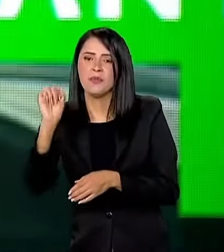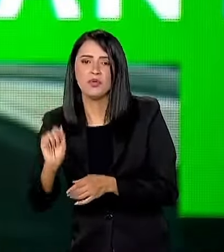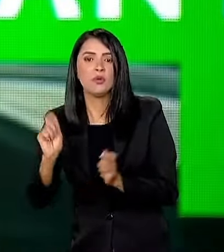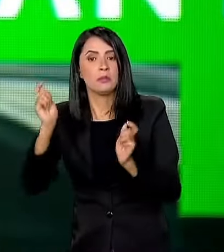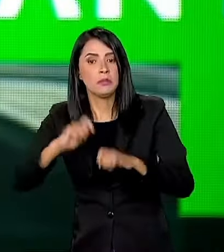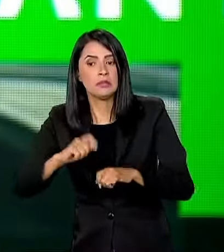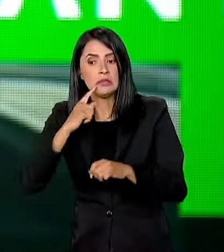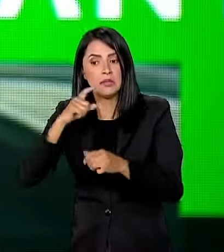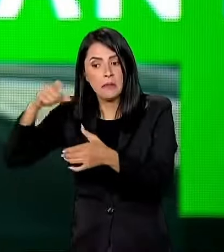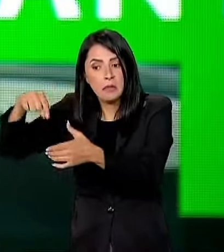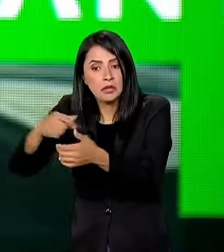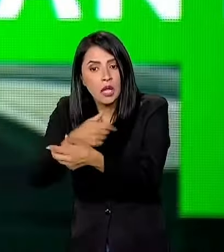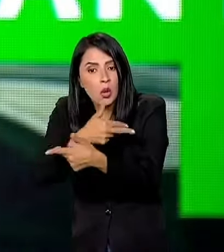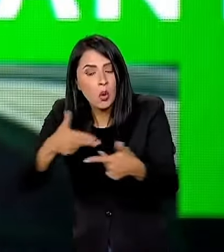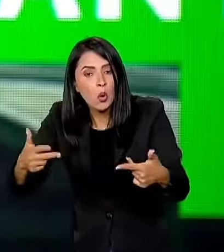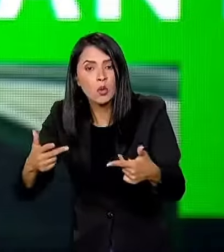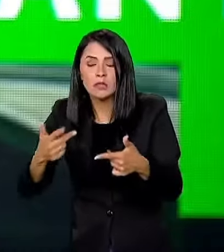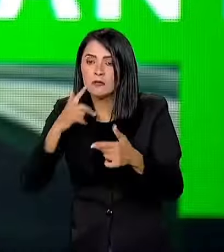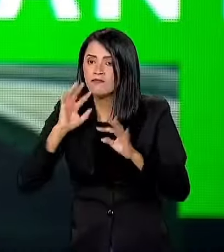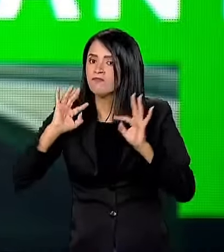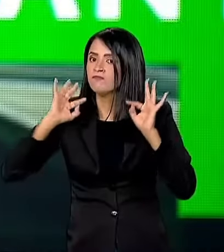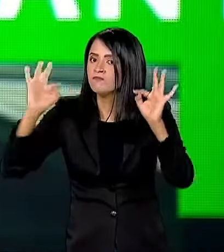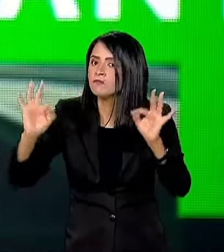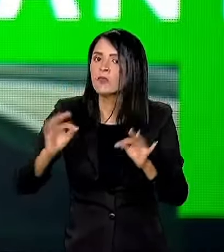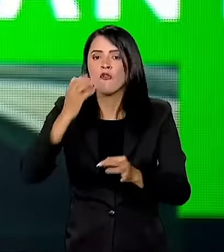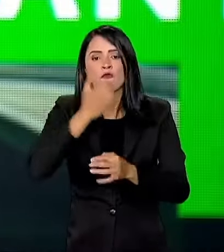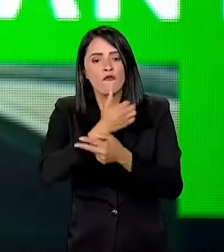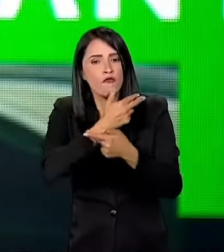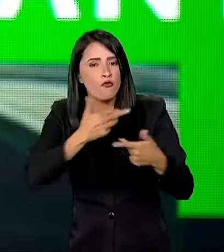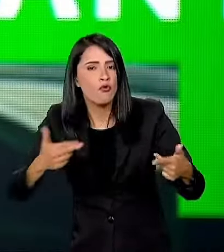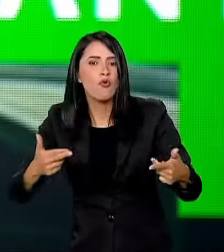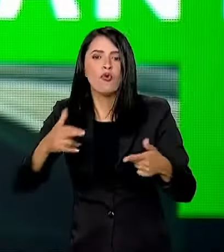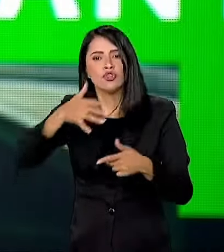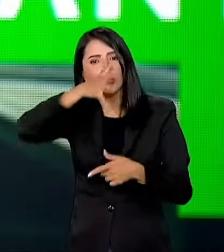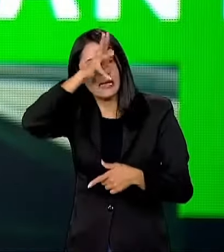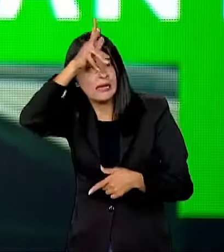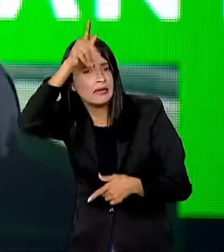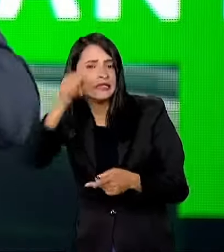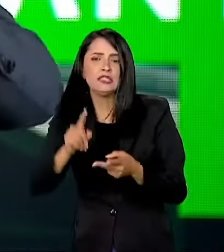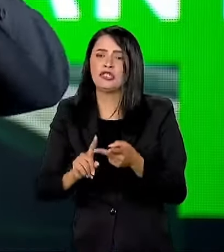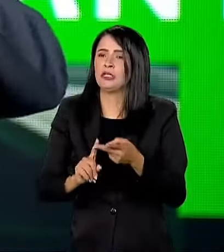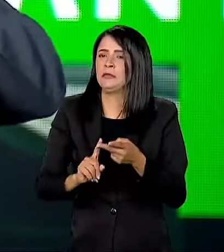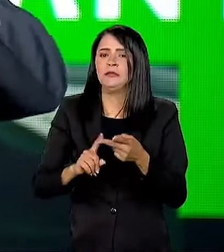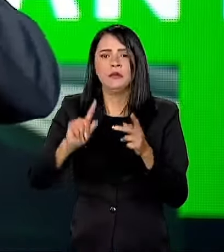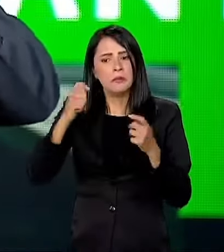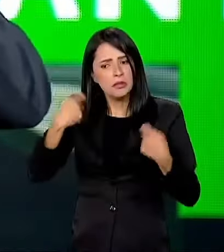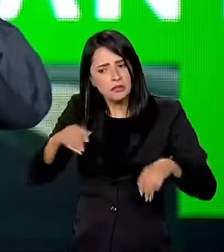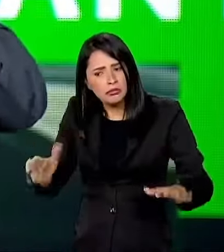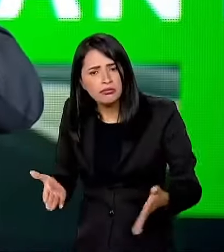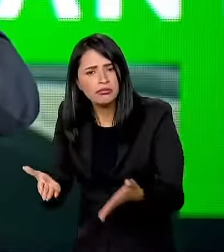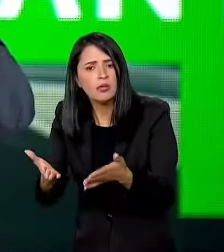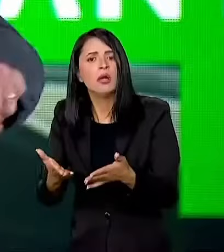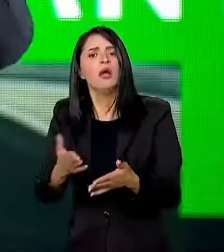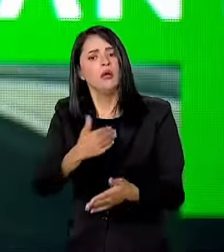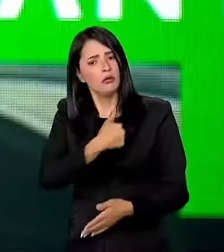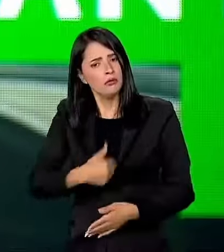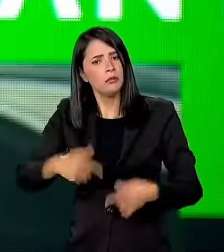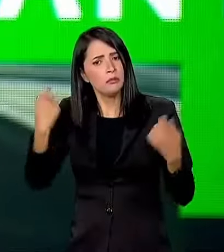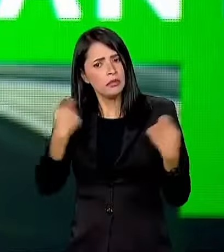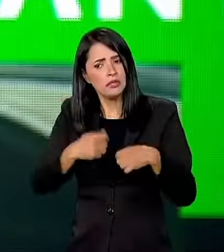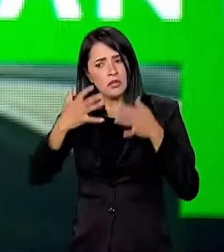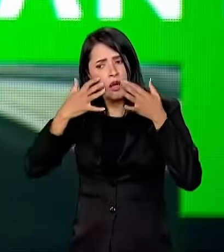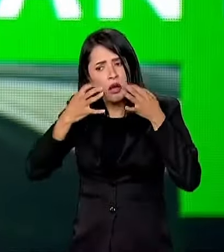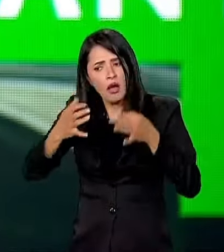valor agregado. Hortifruti e granjeiro, sabe? Nós temos que incentivar. E o governo precisa ter consciência de